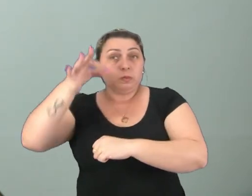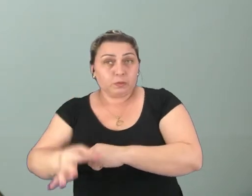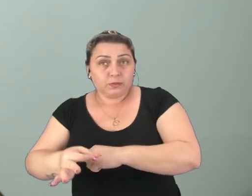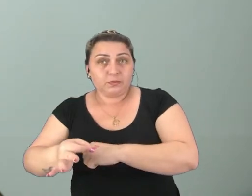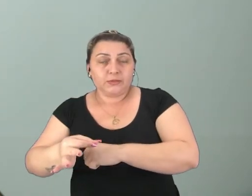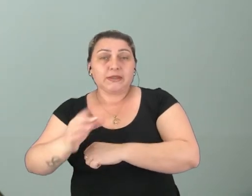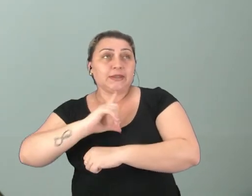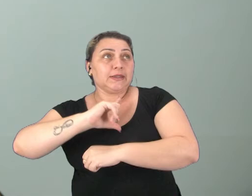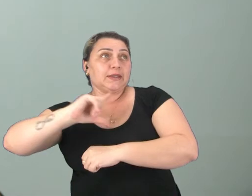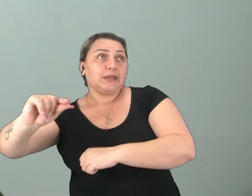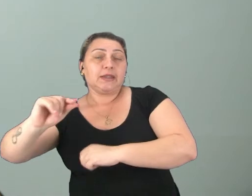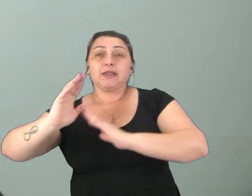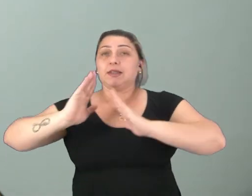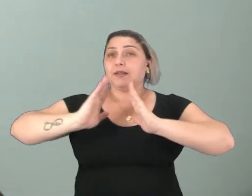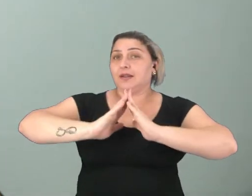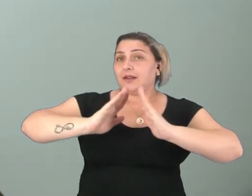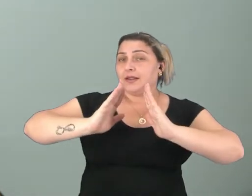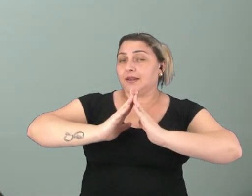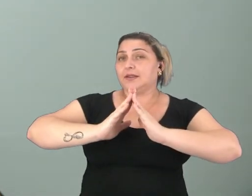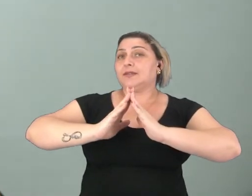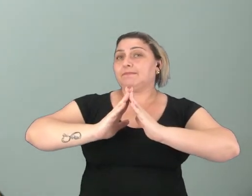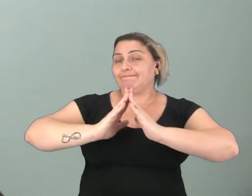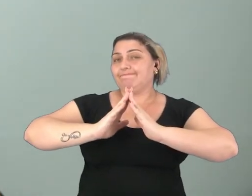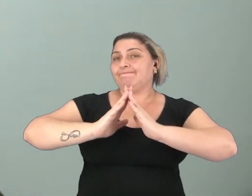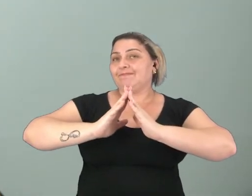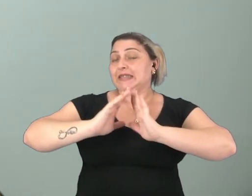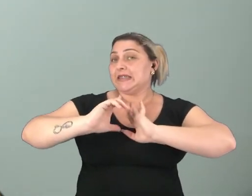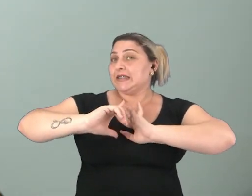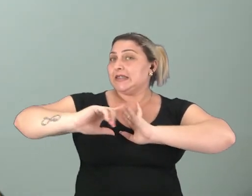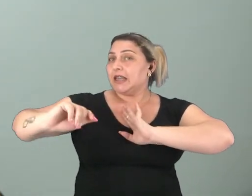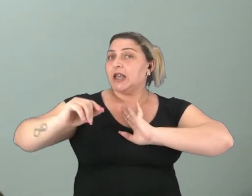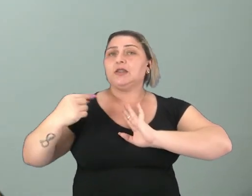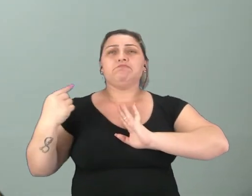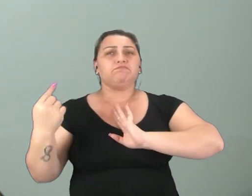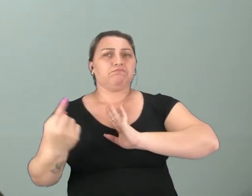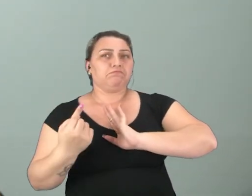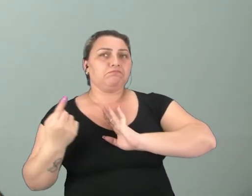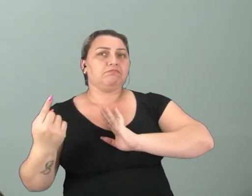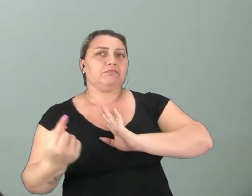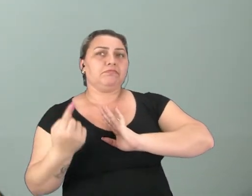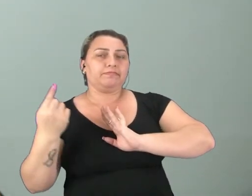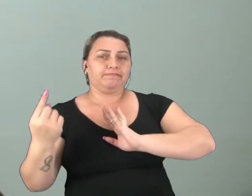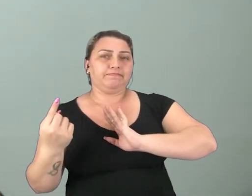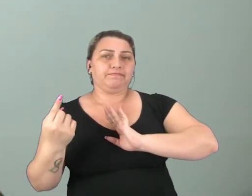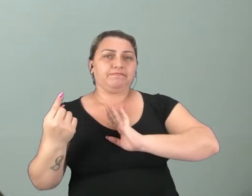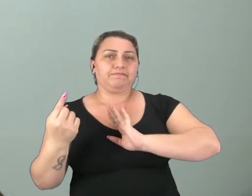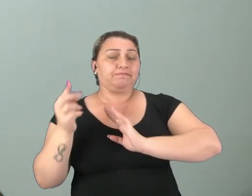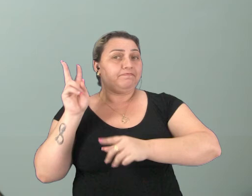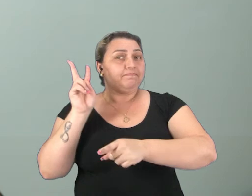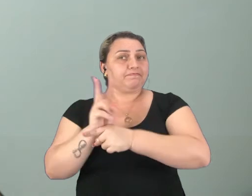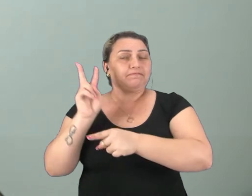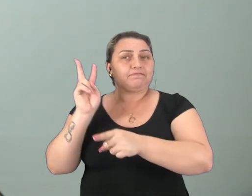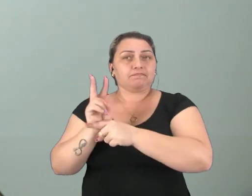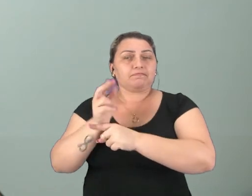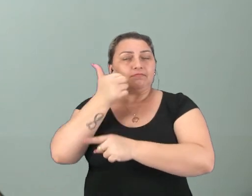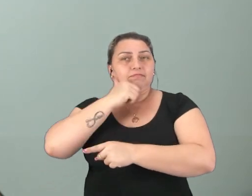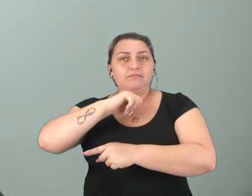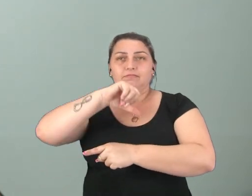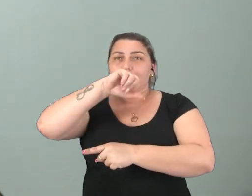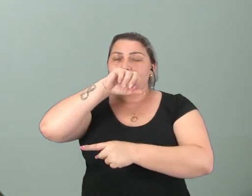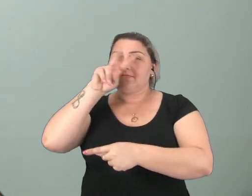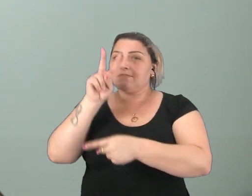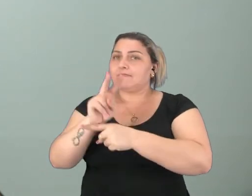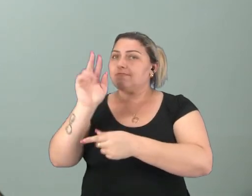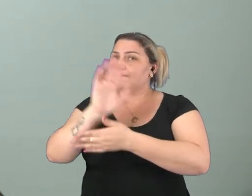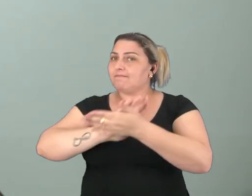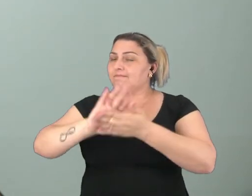decisão de sair de sua toca. E mais, ele sai sozinho, sem a proteção de sua mãe, sem a